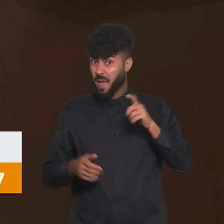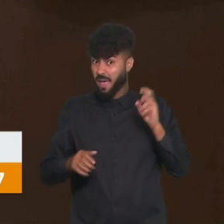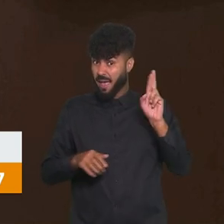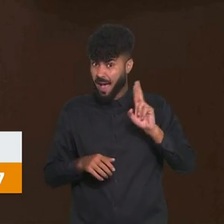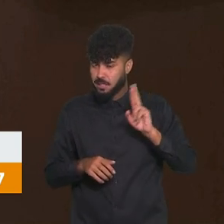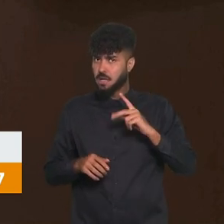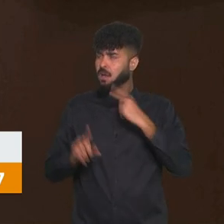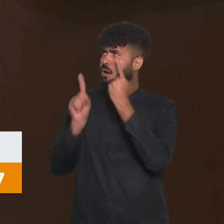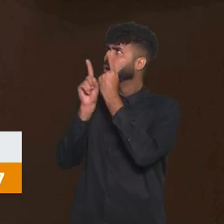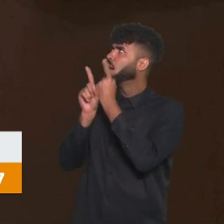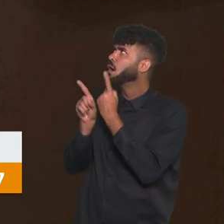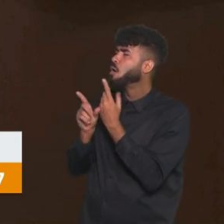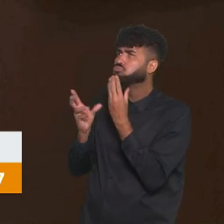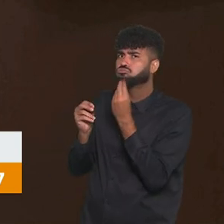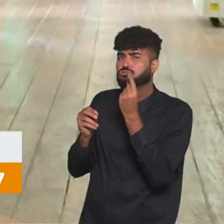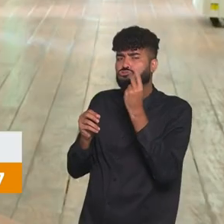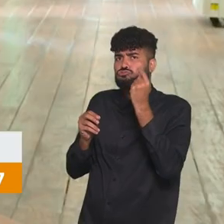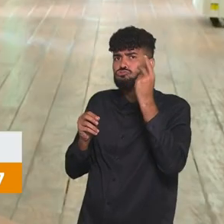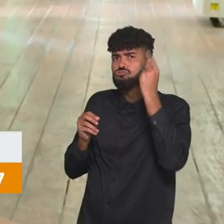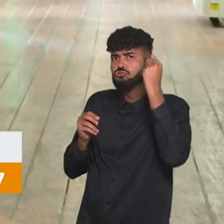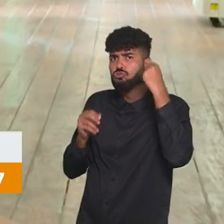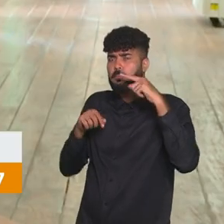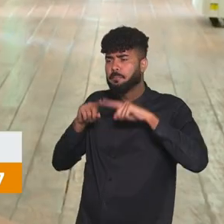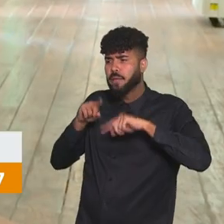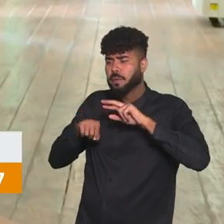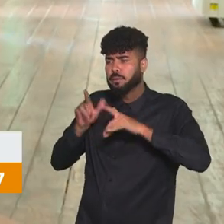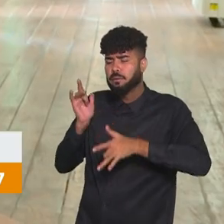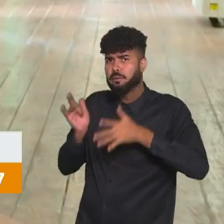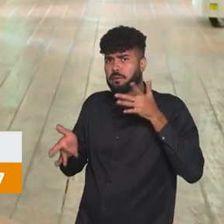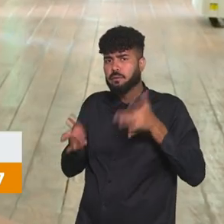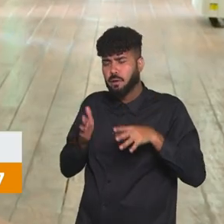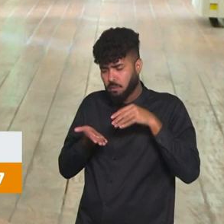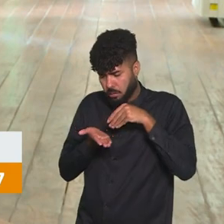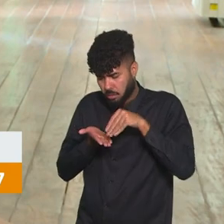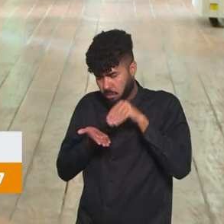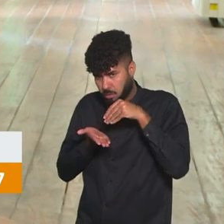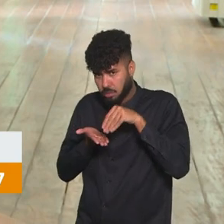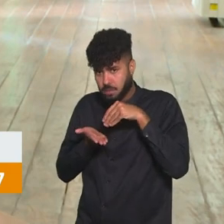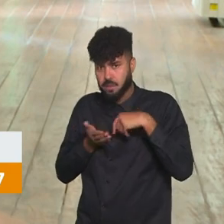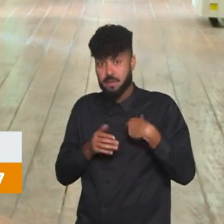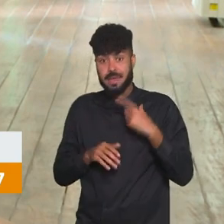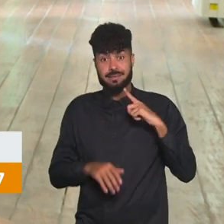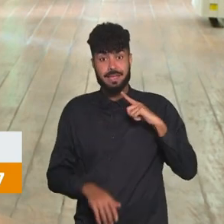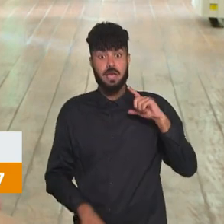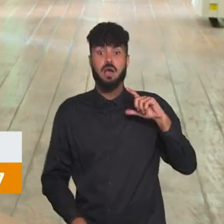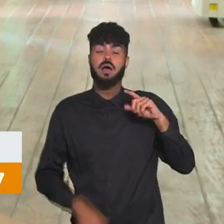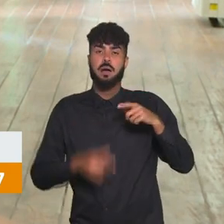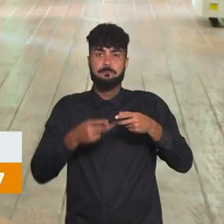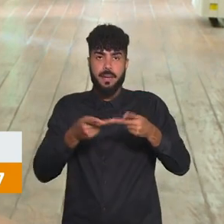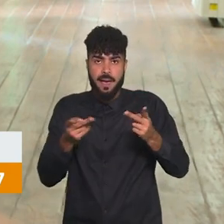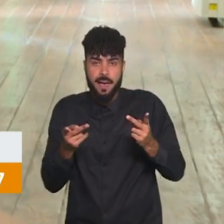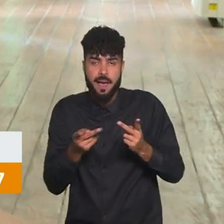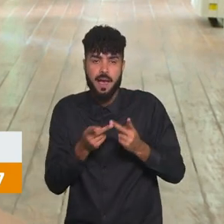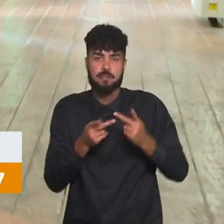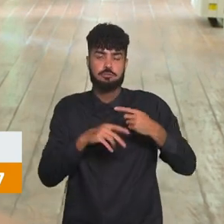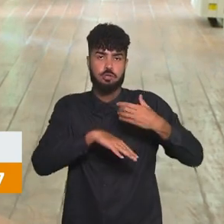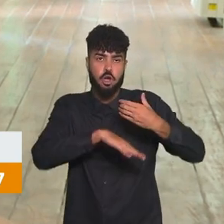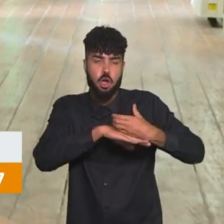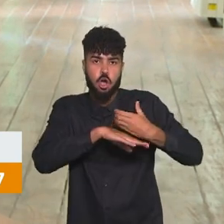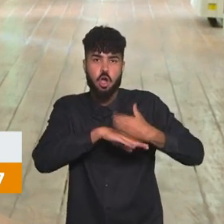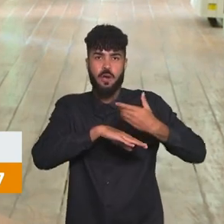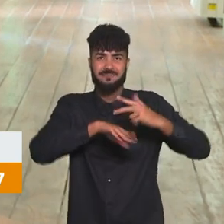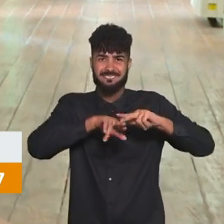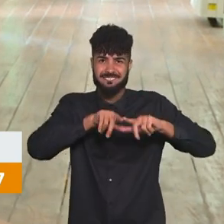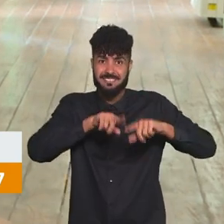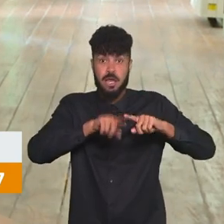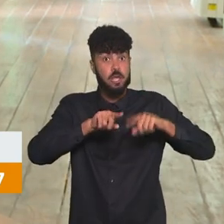muitas relíquias arqueológicas. Entre esses achados tem muita louça, que remonta de antes da época